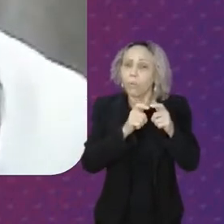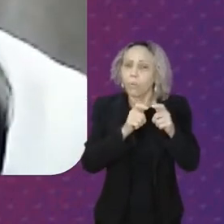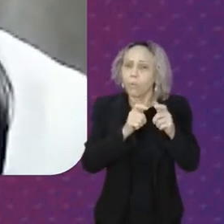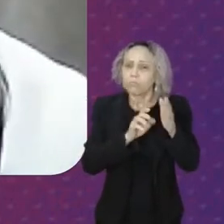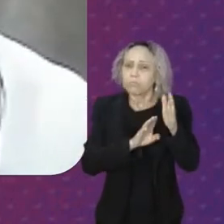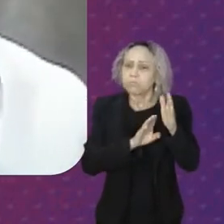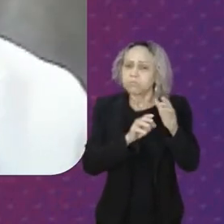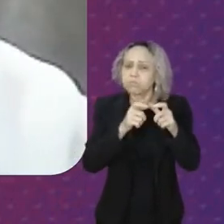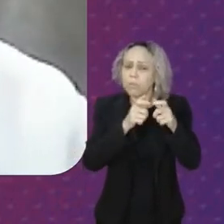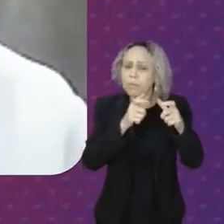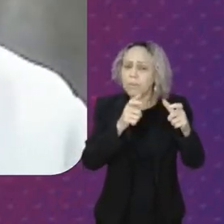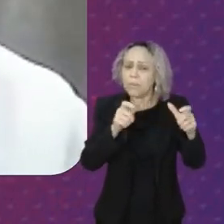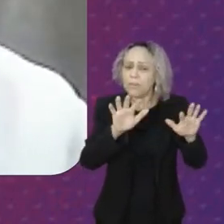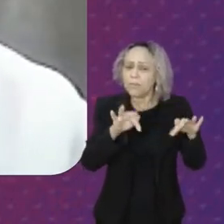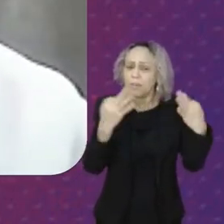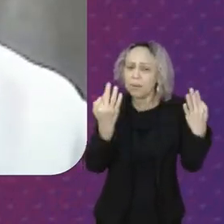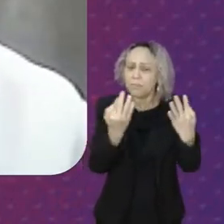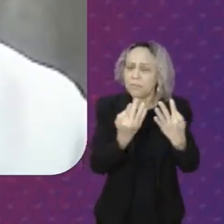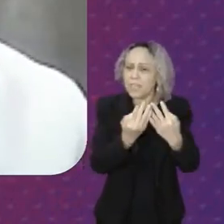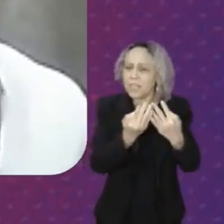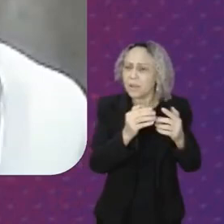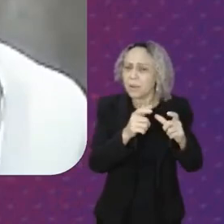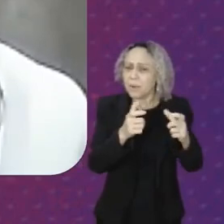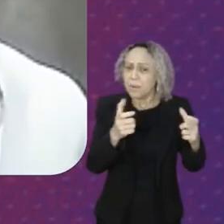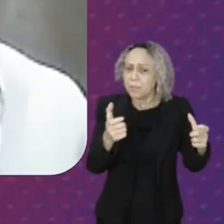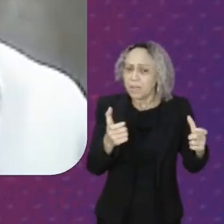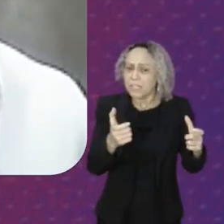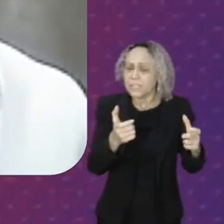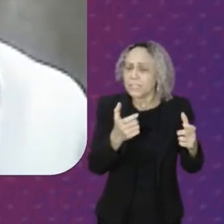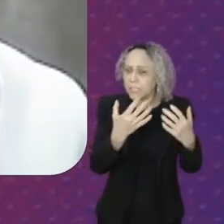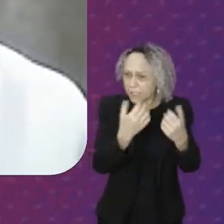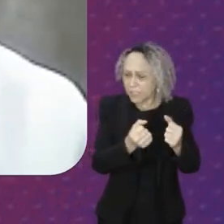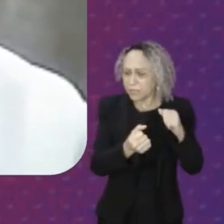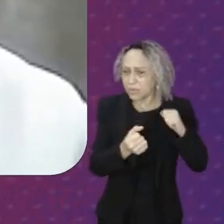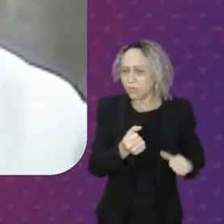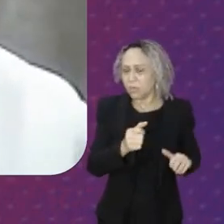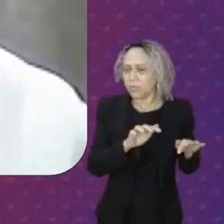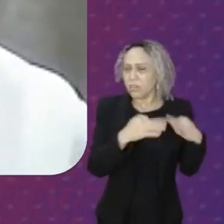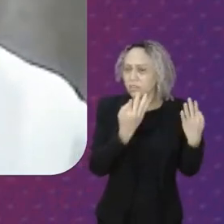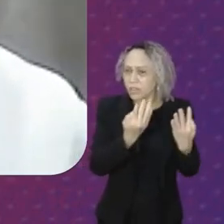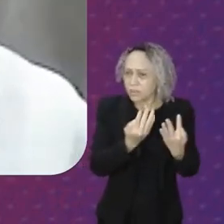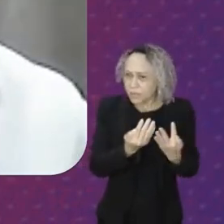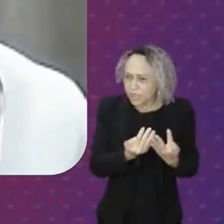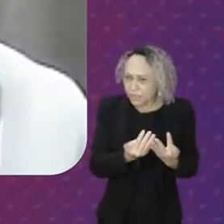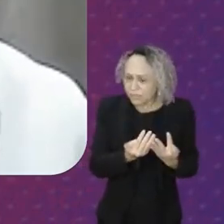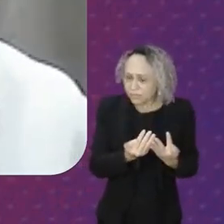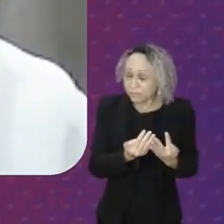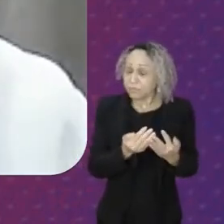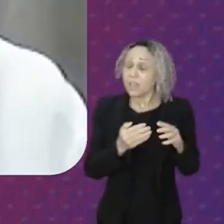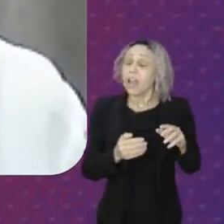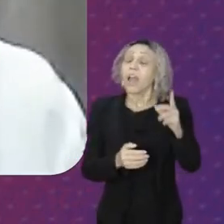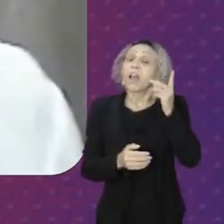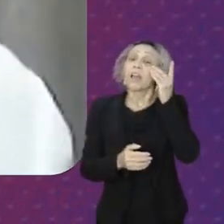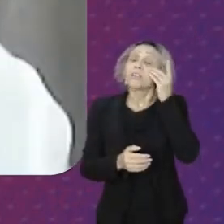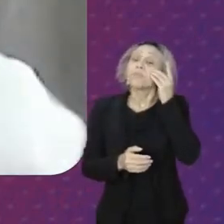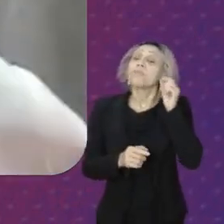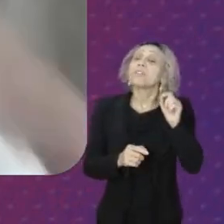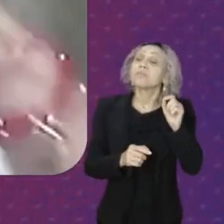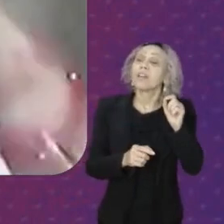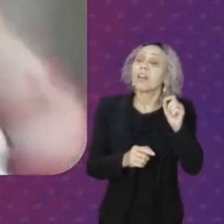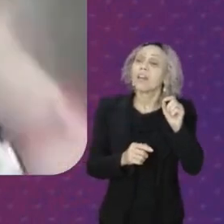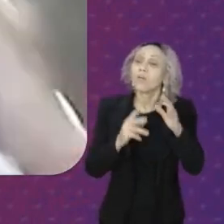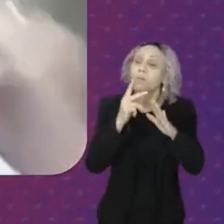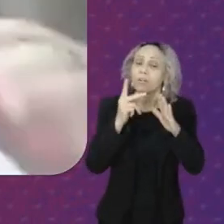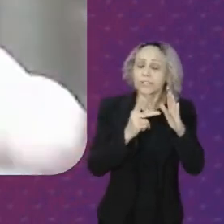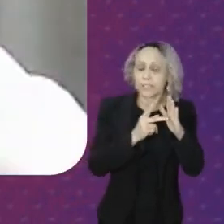famílias beneficiadas, a gente achou pouco ainda que Dilma constituiu o Buscativa. O que foi o Buscativa? Foi